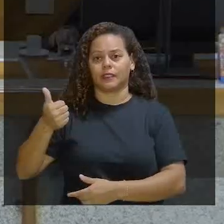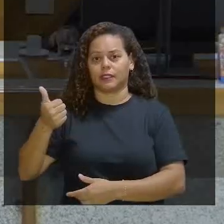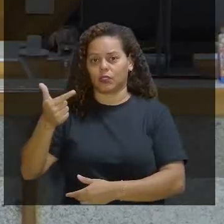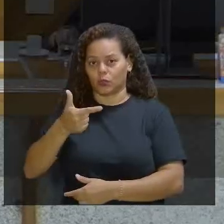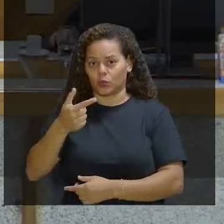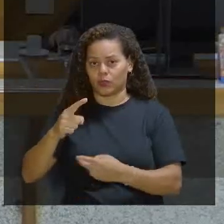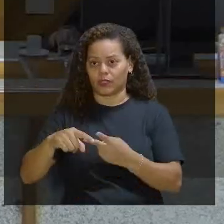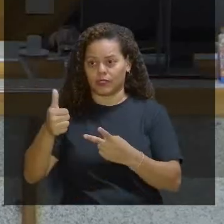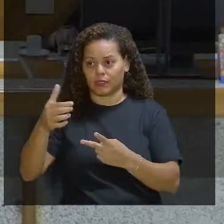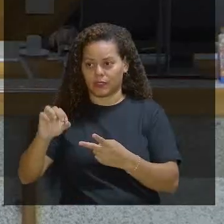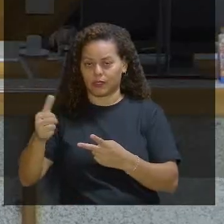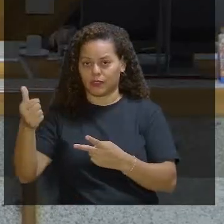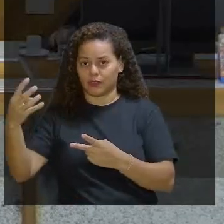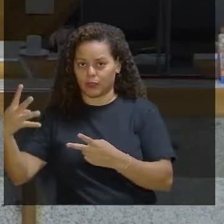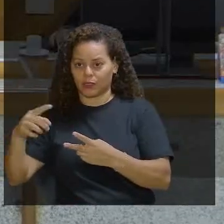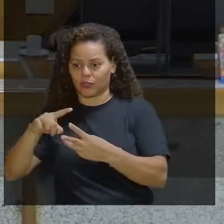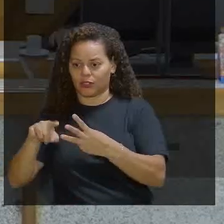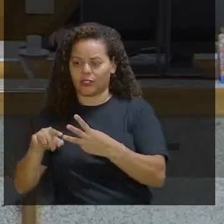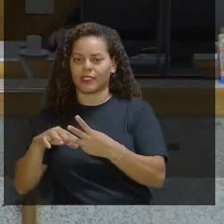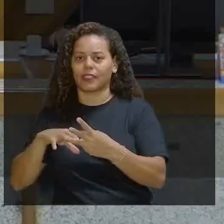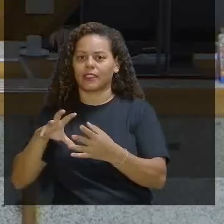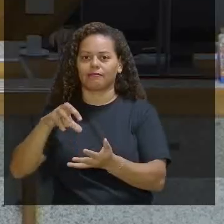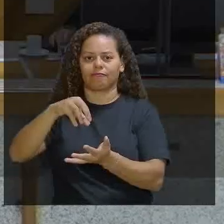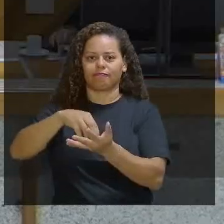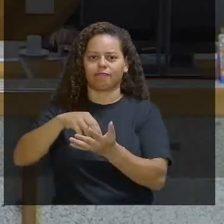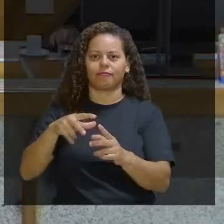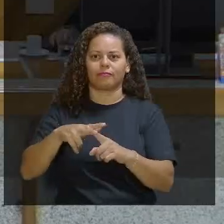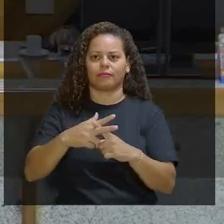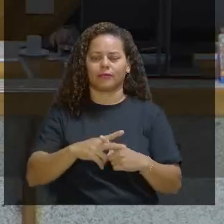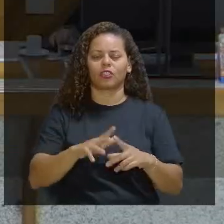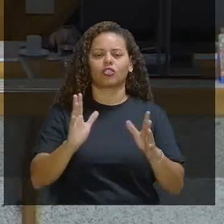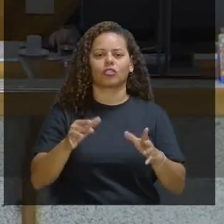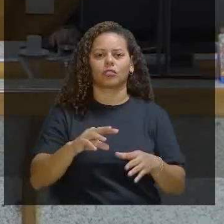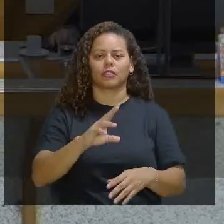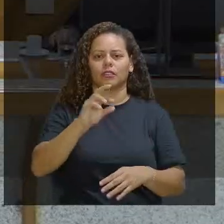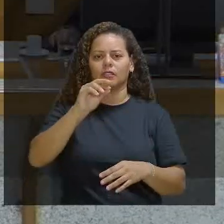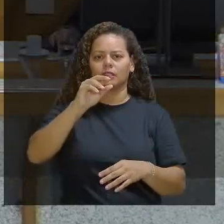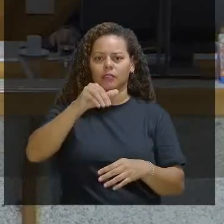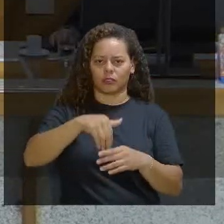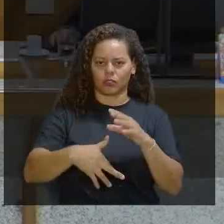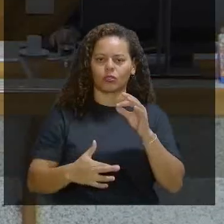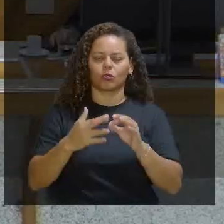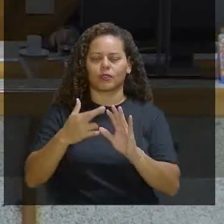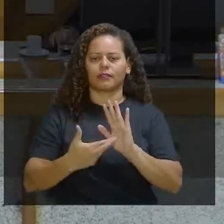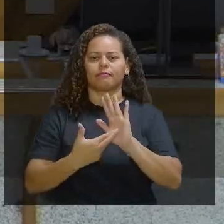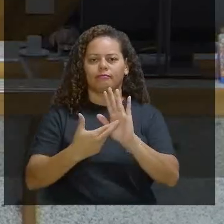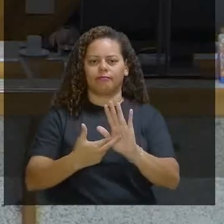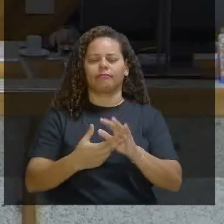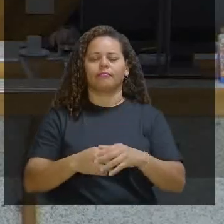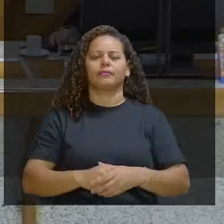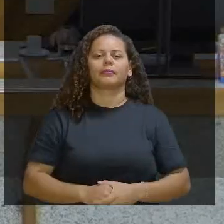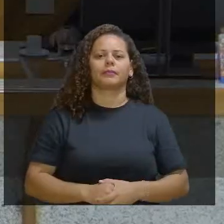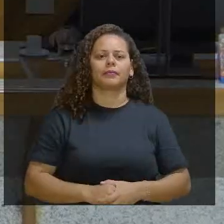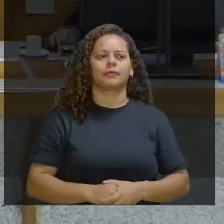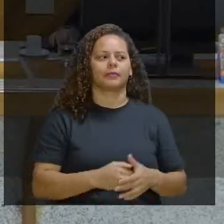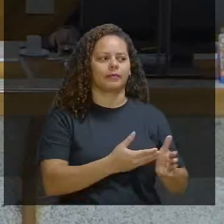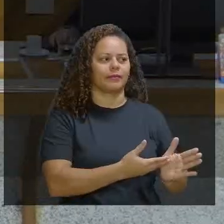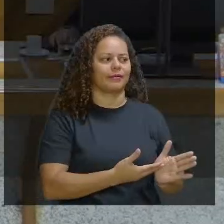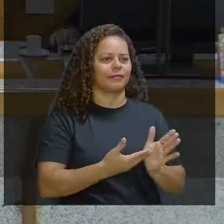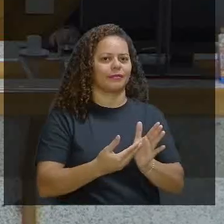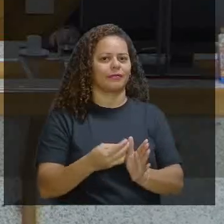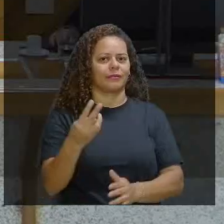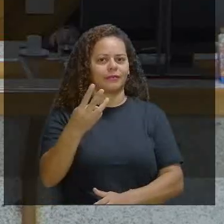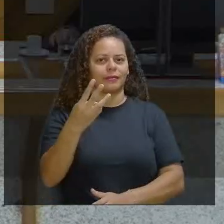zonas eleitorais do Estado do Amapá, nos termos do voto do juiz relator. Em julgamento, o número 3, processo